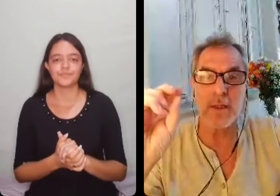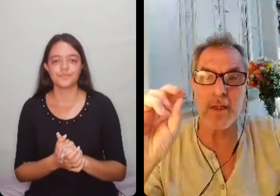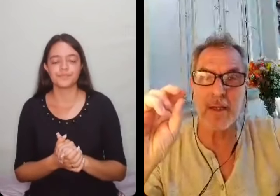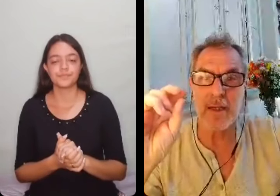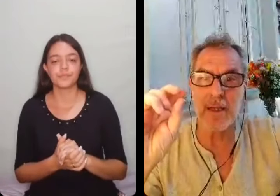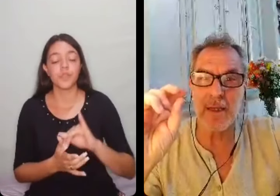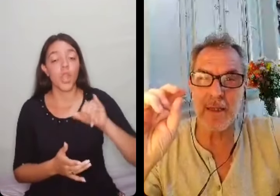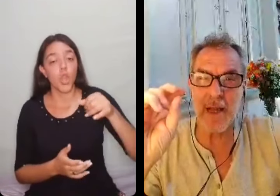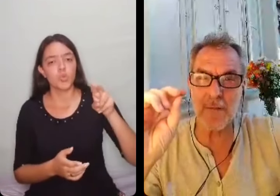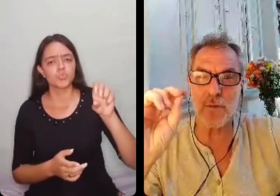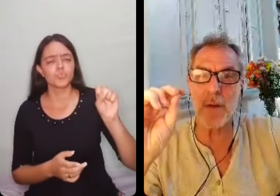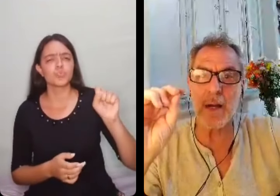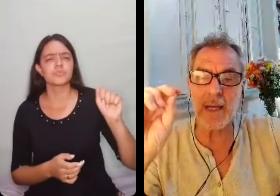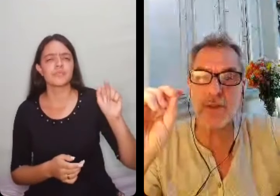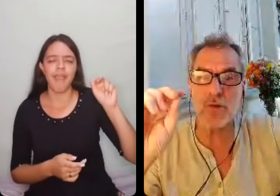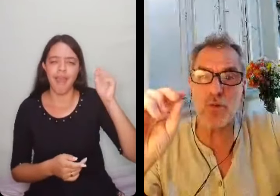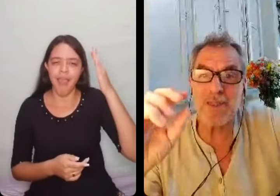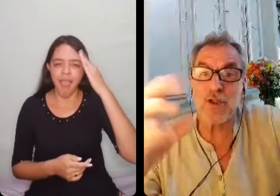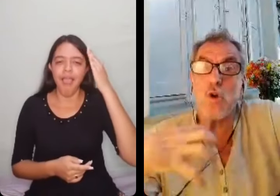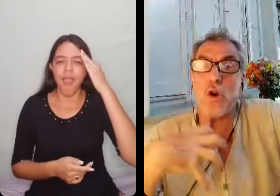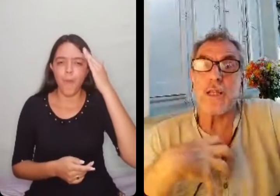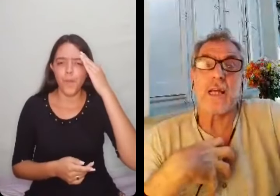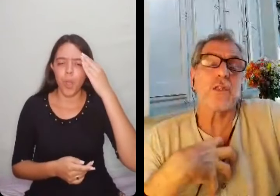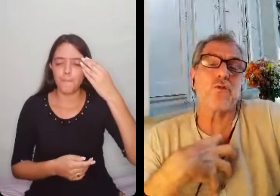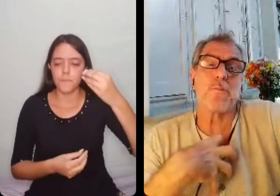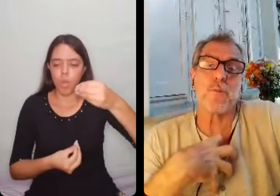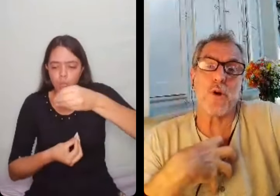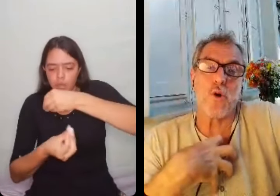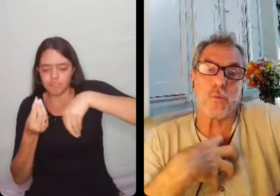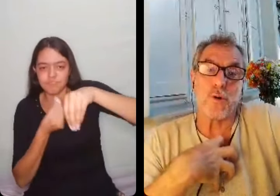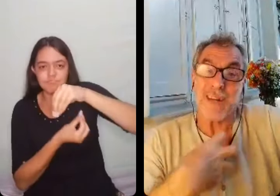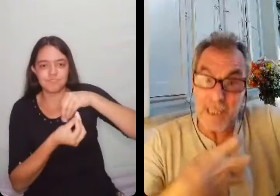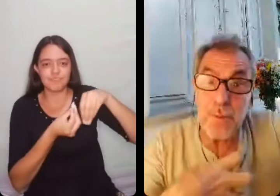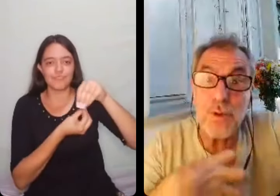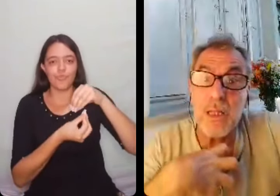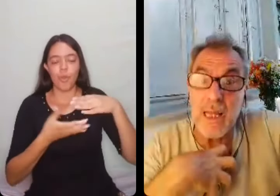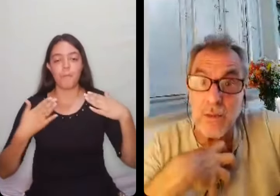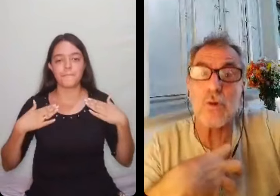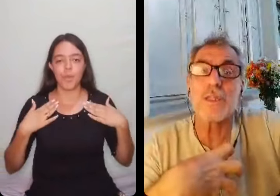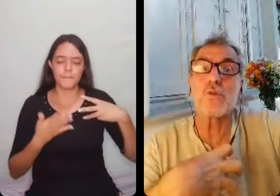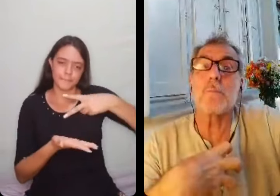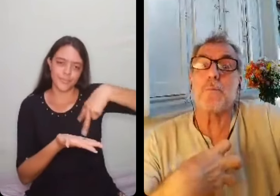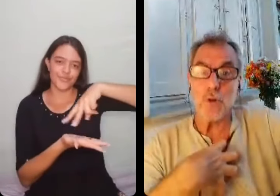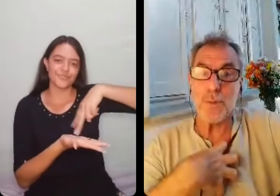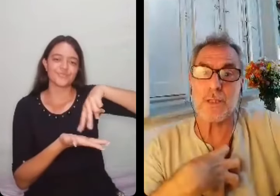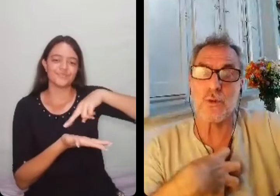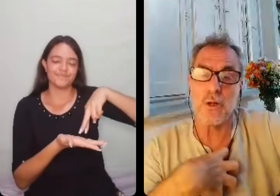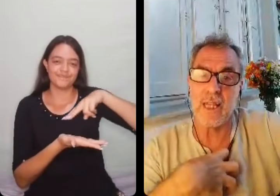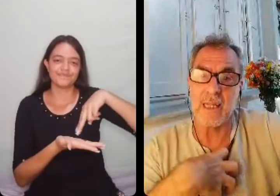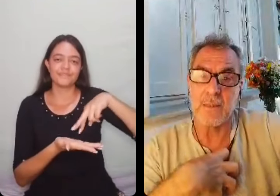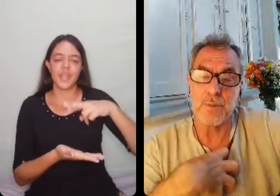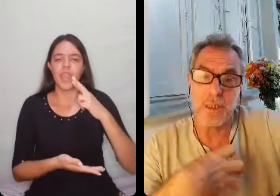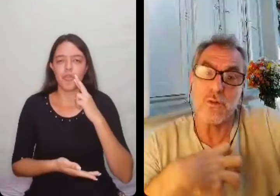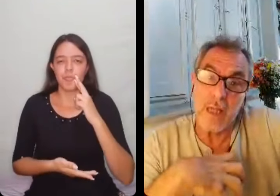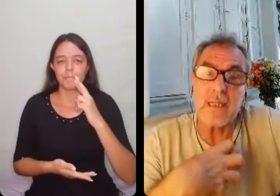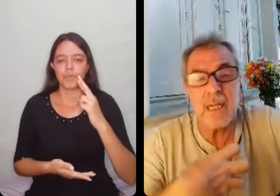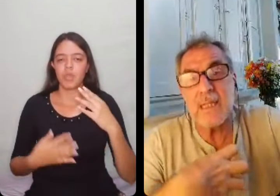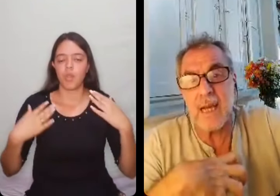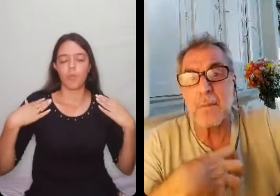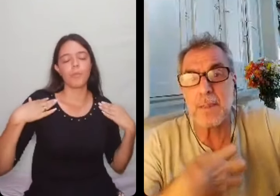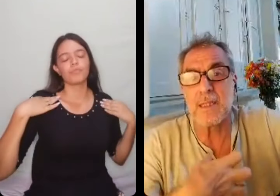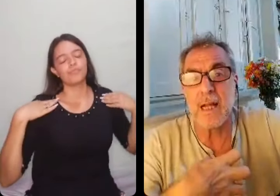transformar isso em uma sonoridade no seu próprio corpo, respondendo com a sua própria sonoridade. Porque